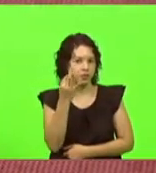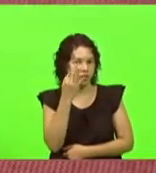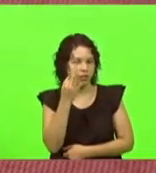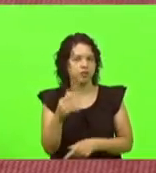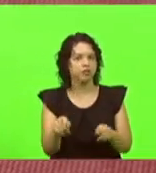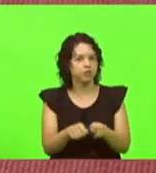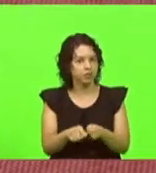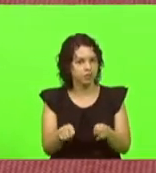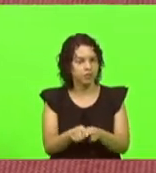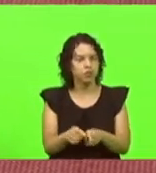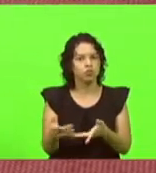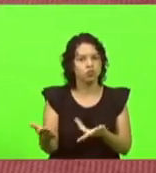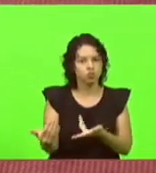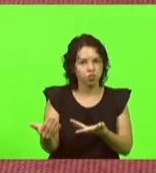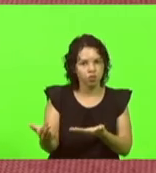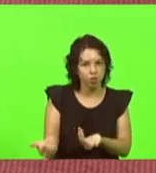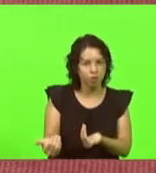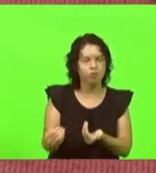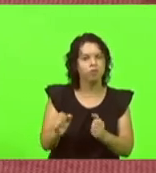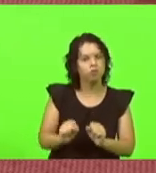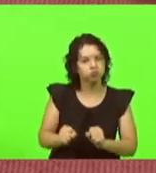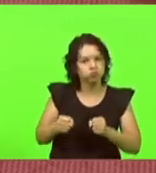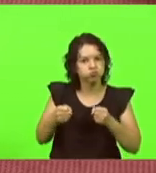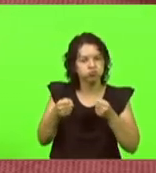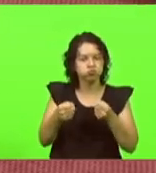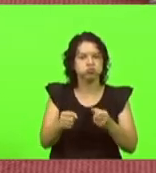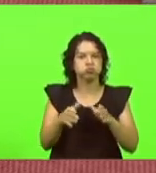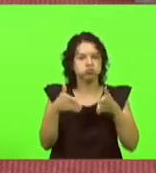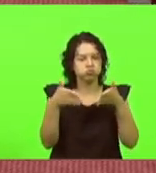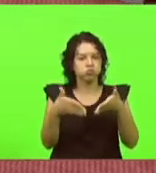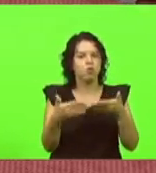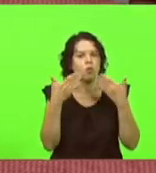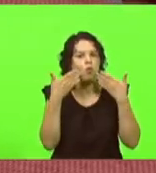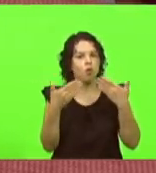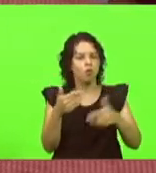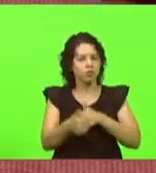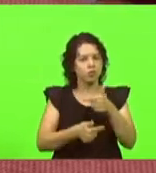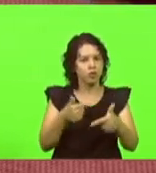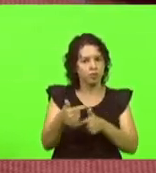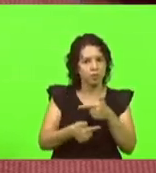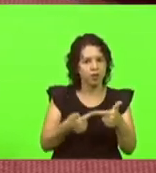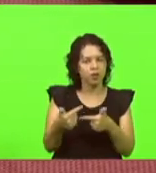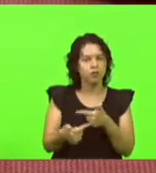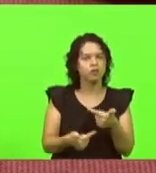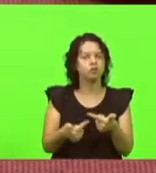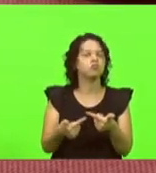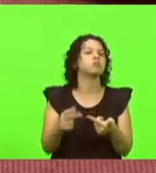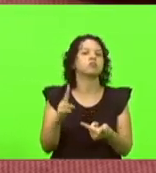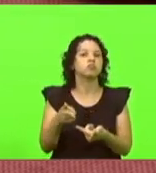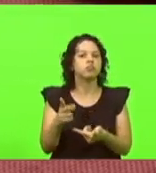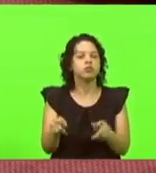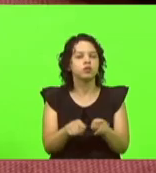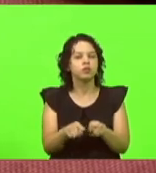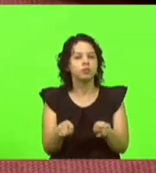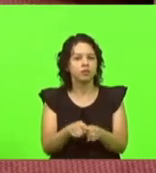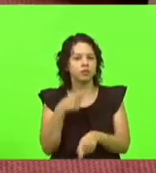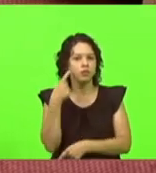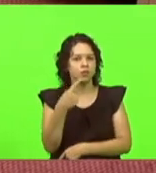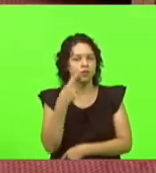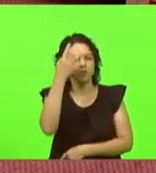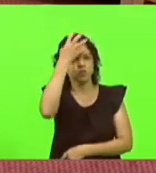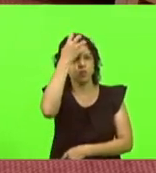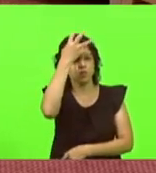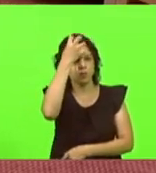também jovem, mas com vontade de mostrar um grande trabalho aqui. Da mesma forma, o deputado Ismael dos